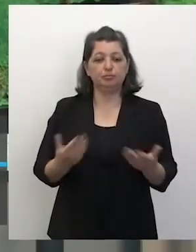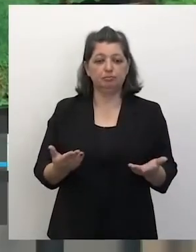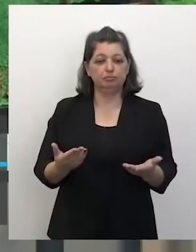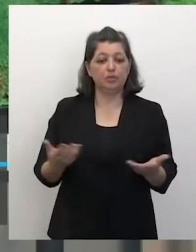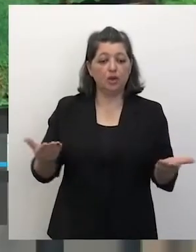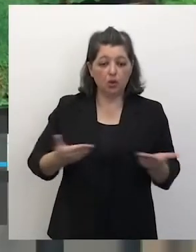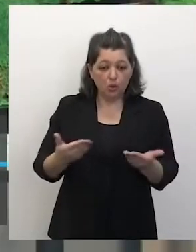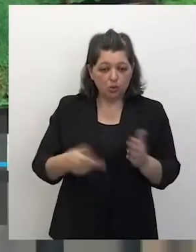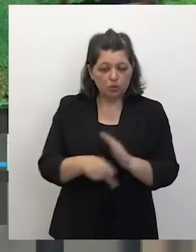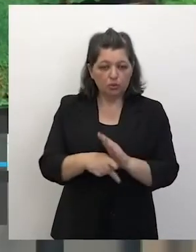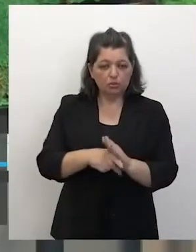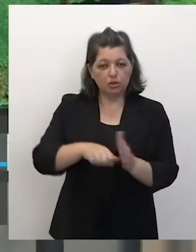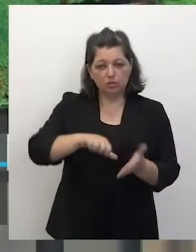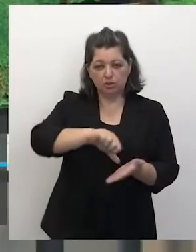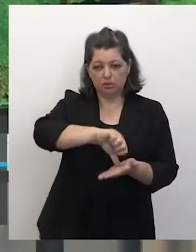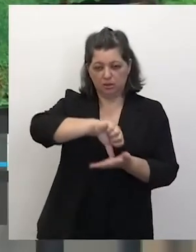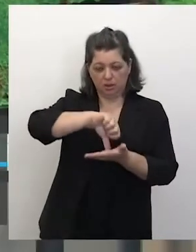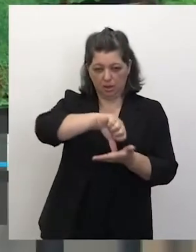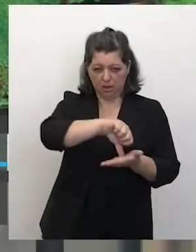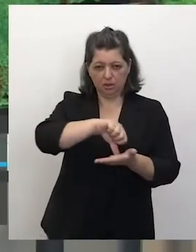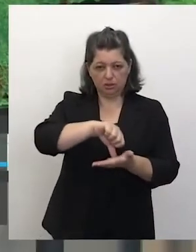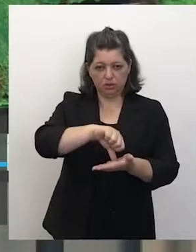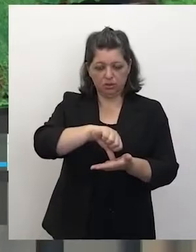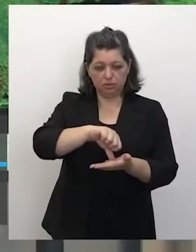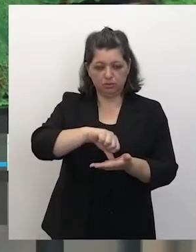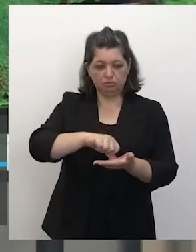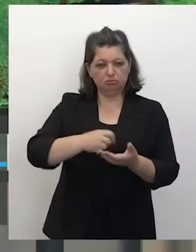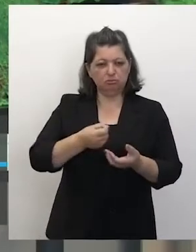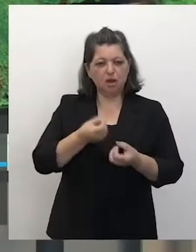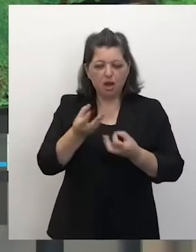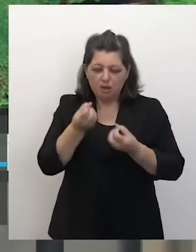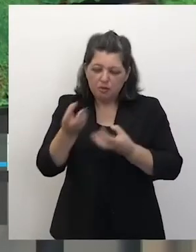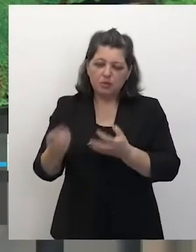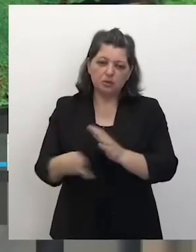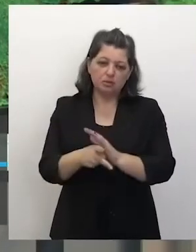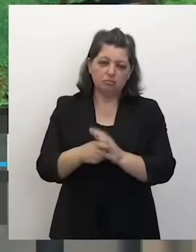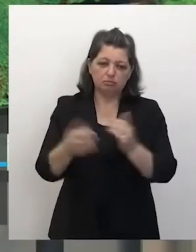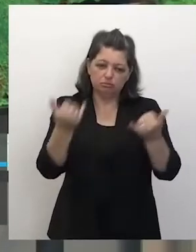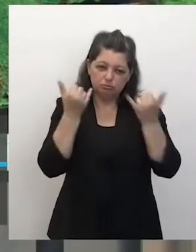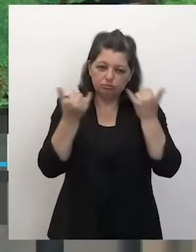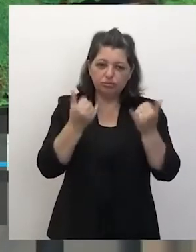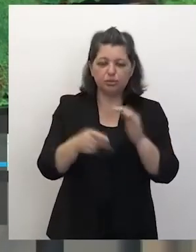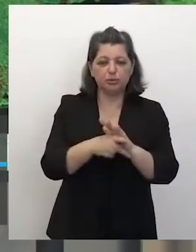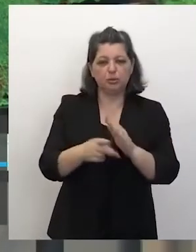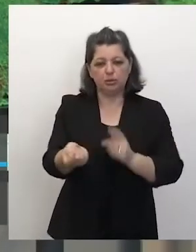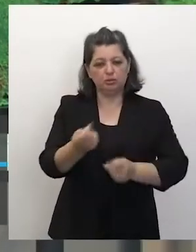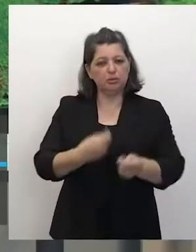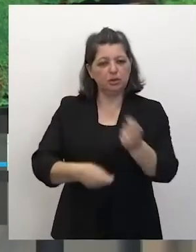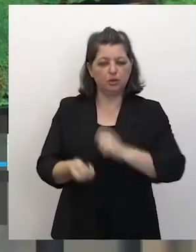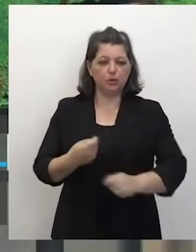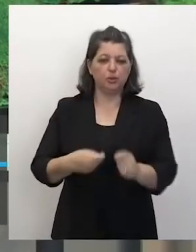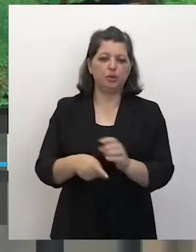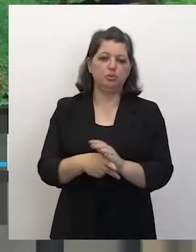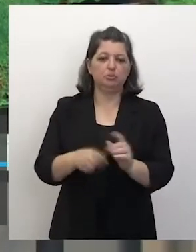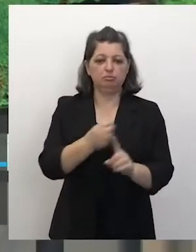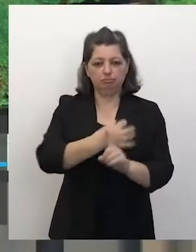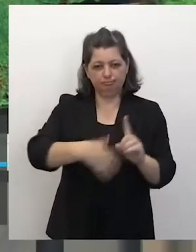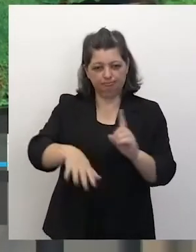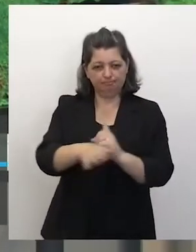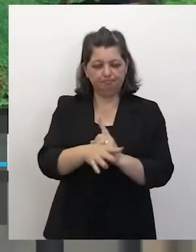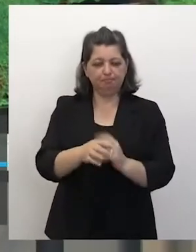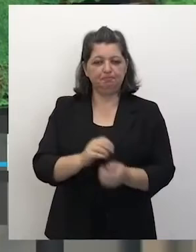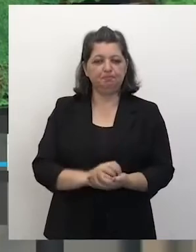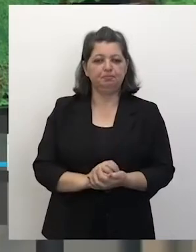o satélite ele detalha várias informações, tanto para aspectos econômicos, como aspectos sociais,